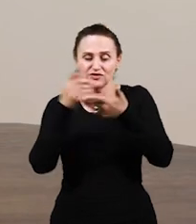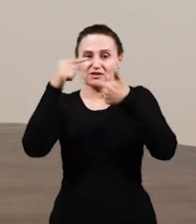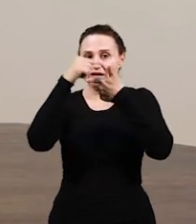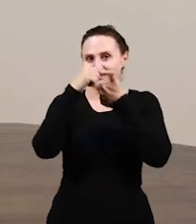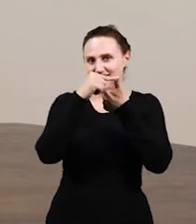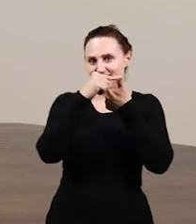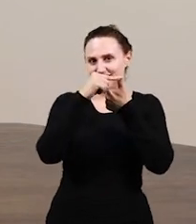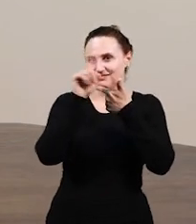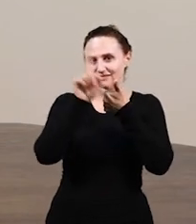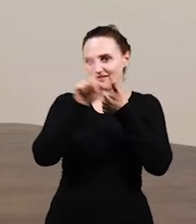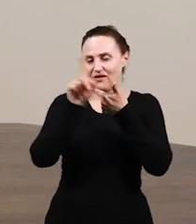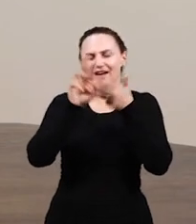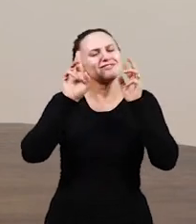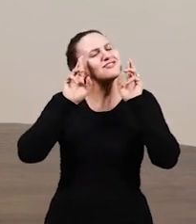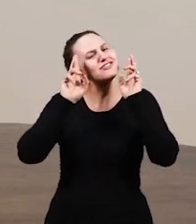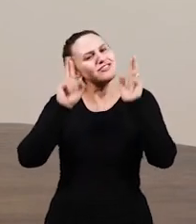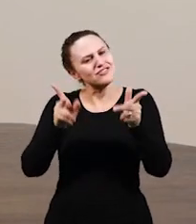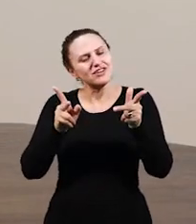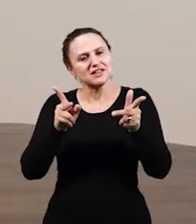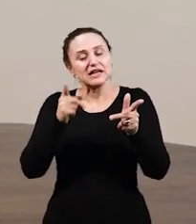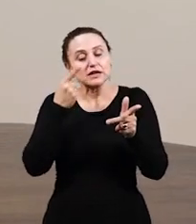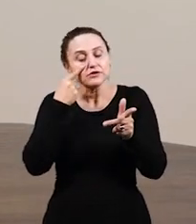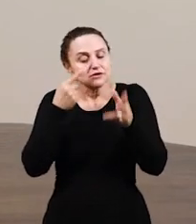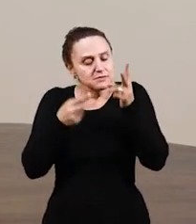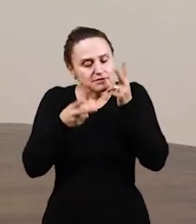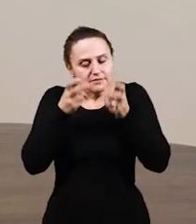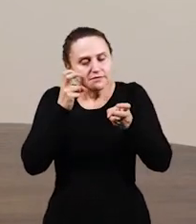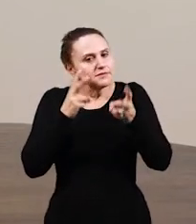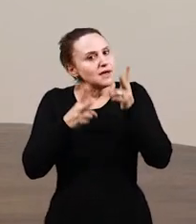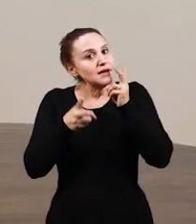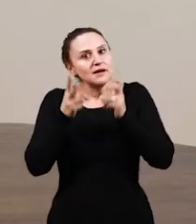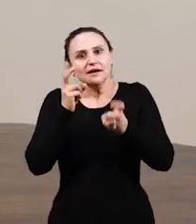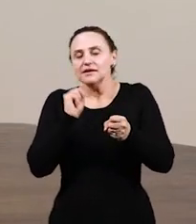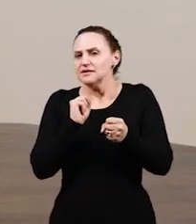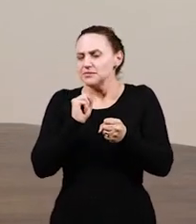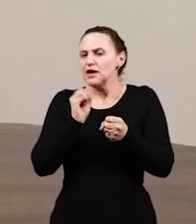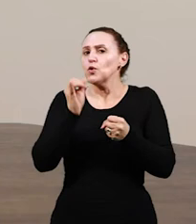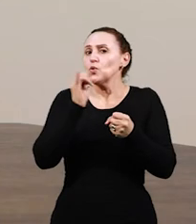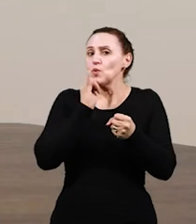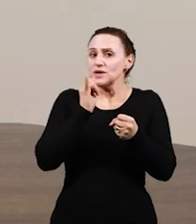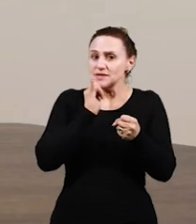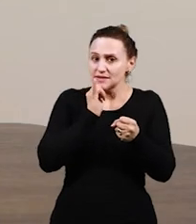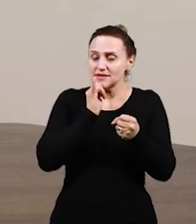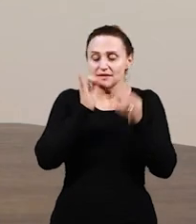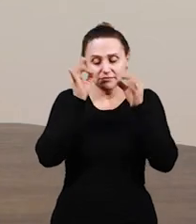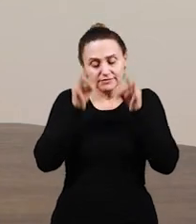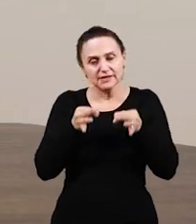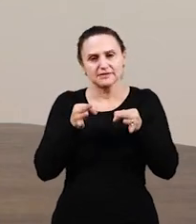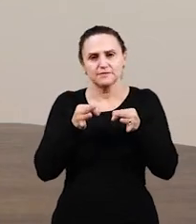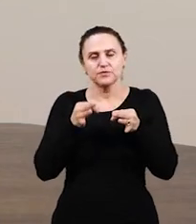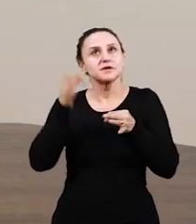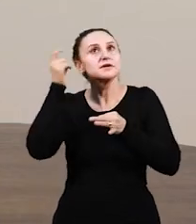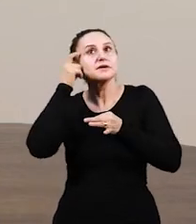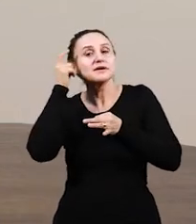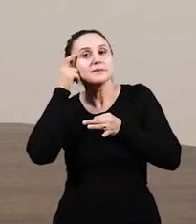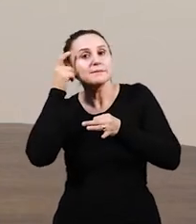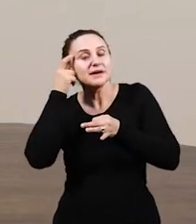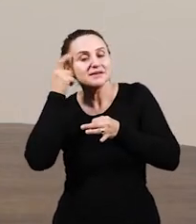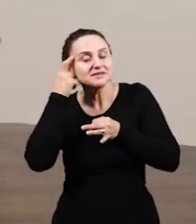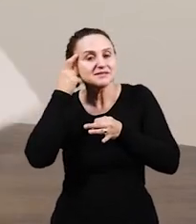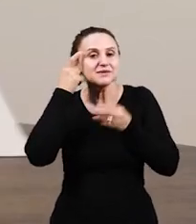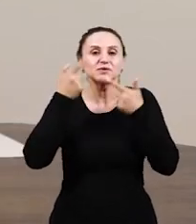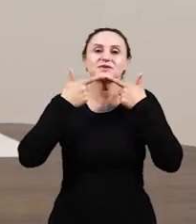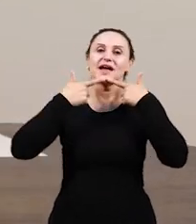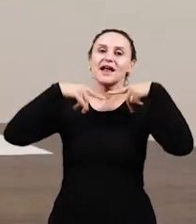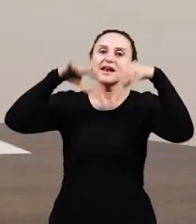estruturalista Então é isso a gente vai vai olhar né nas aulas com exemplos mais concretos o e pensando então